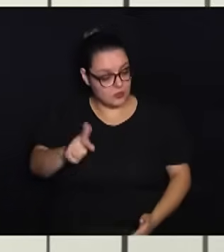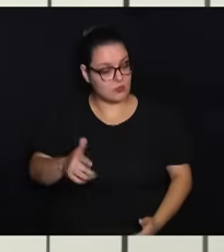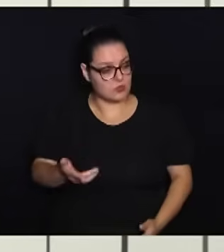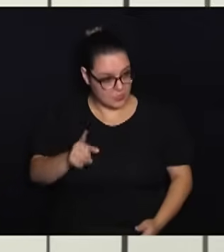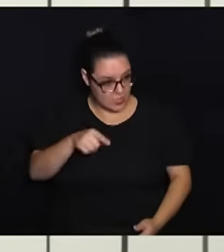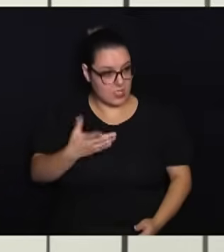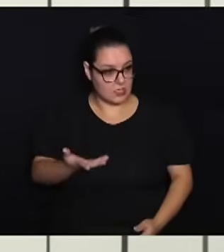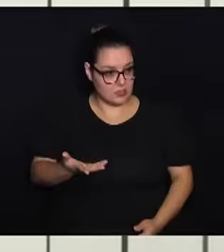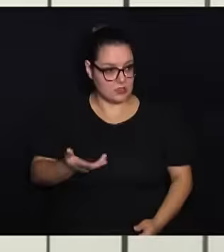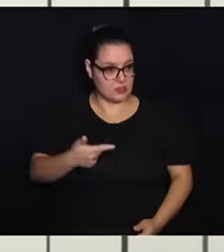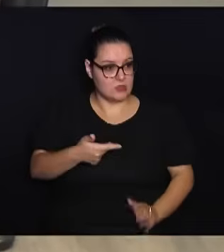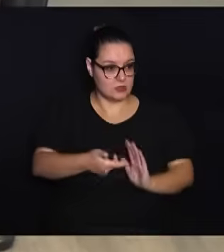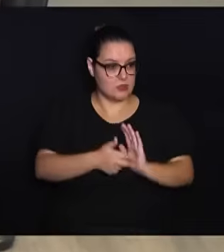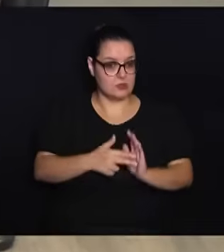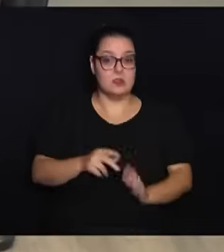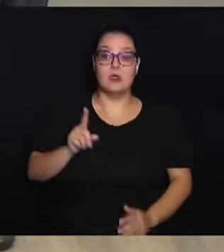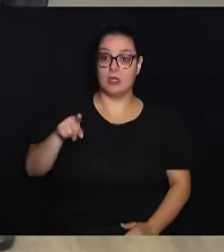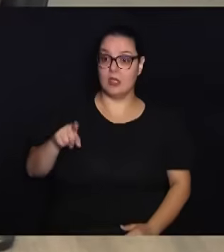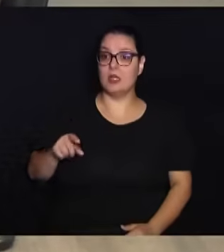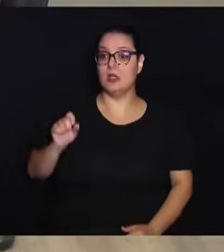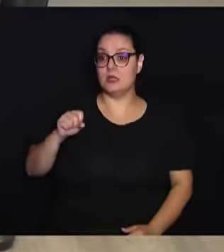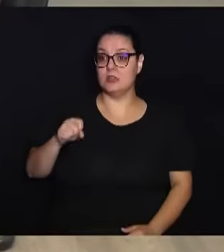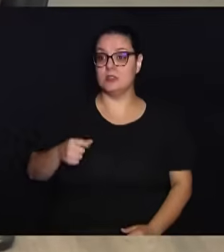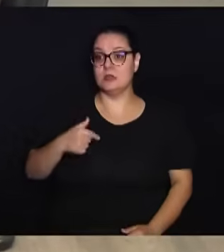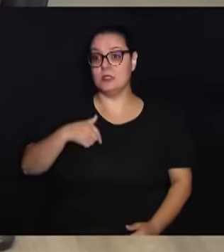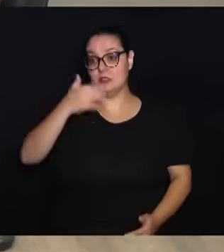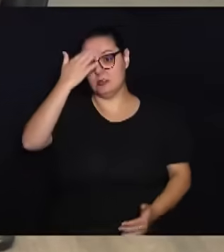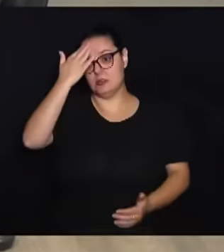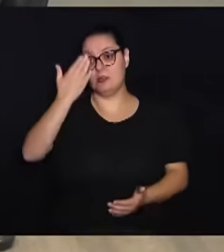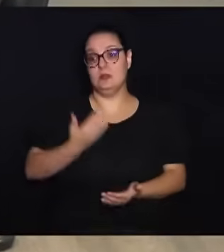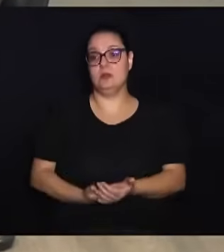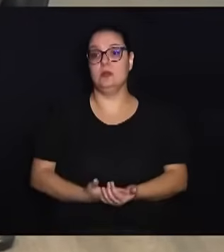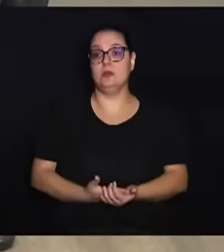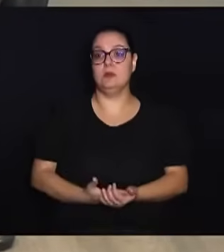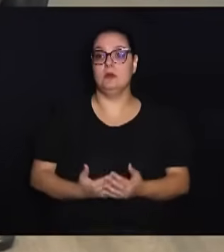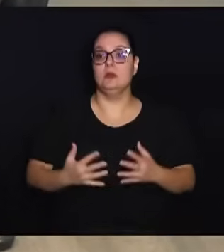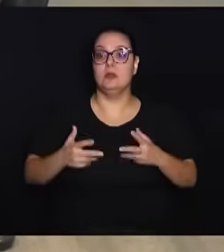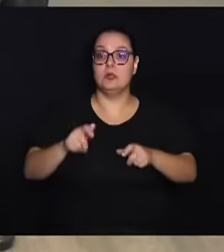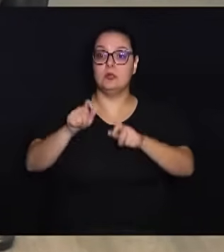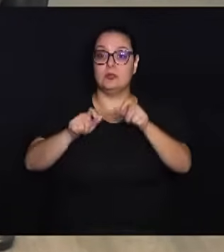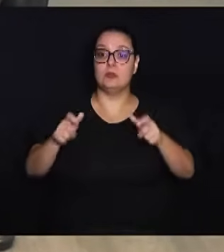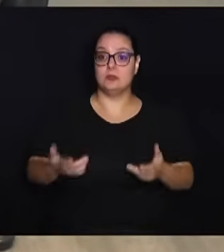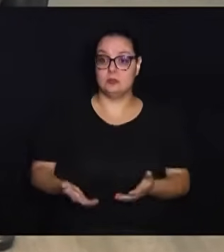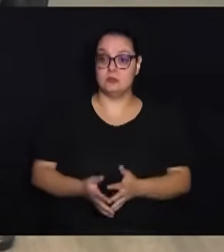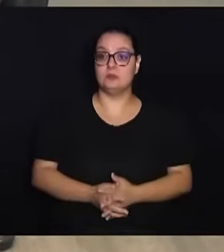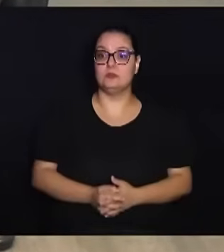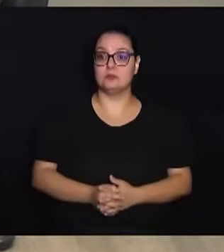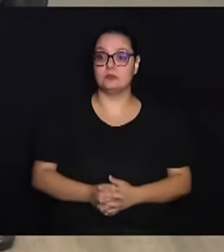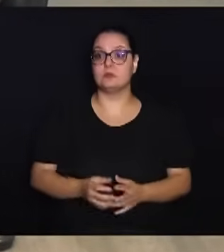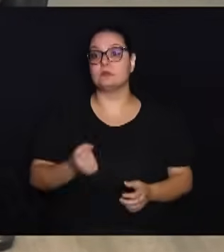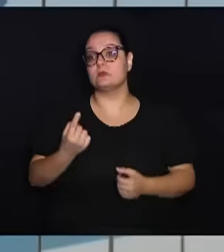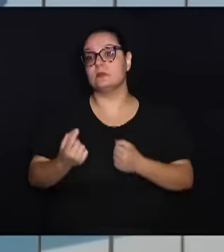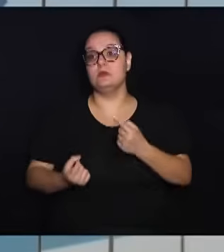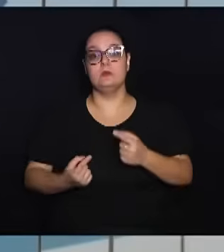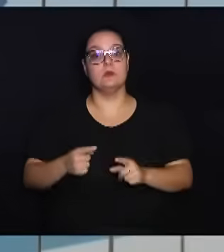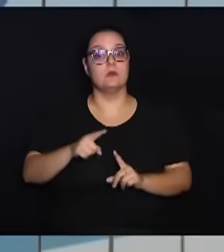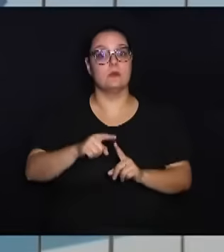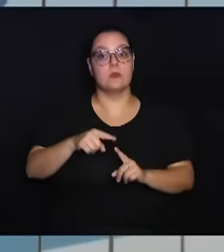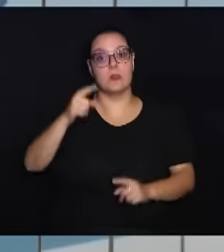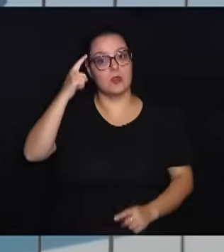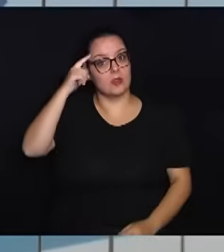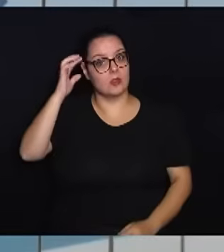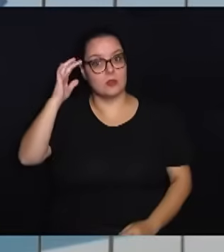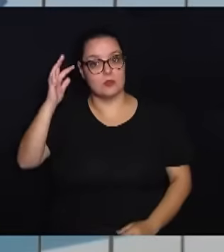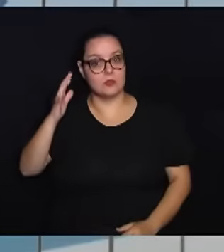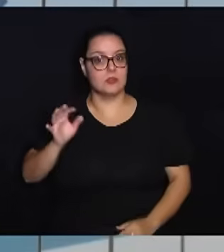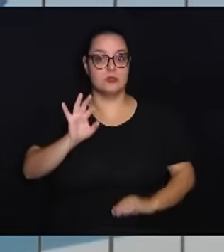Seria isso? Seria isso. Eu acredito que todas as pessoas têm que ter algum tipo de sonho, algum tipo de projeto